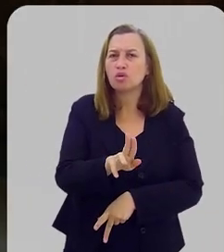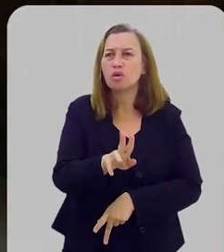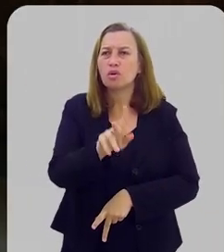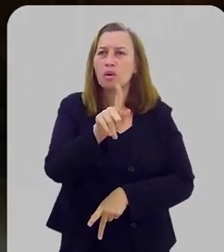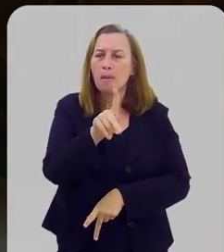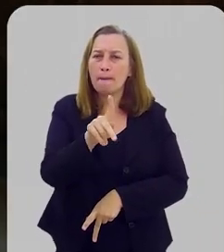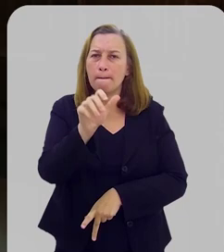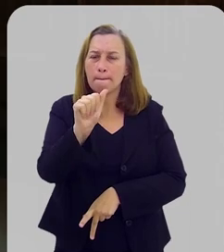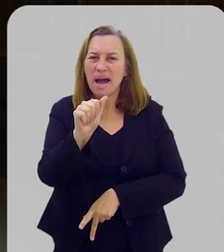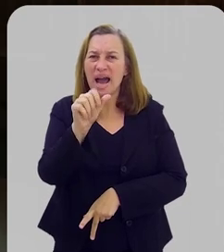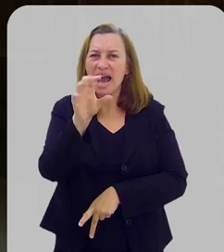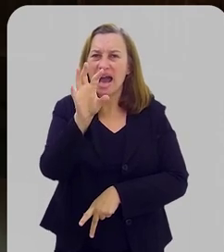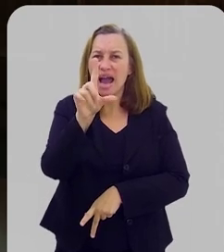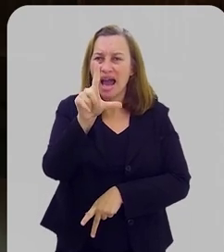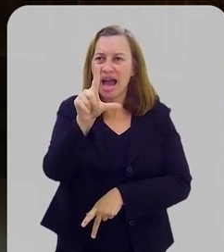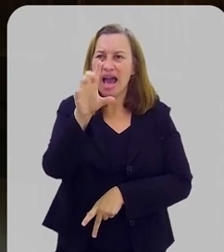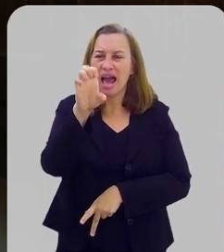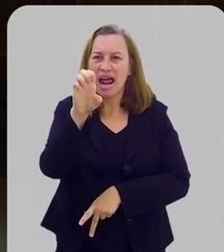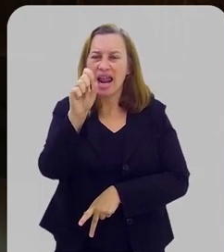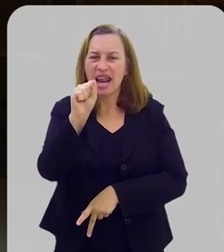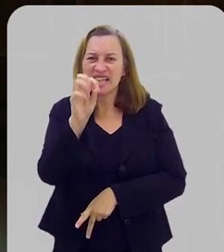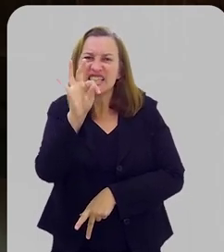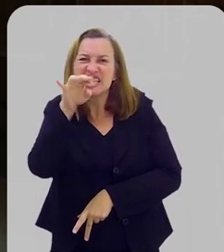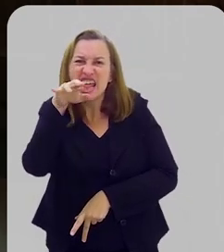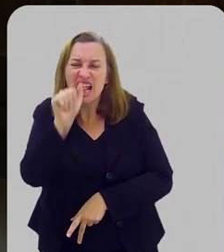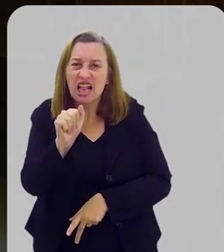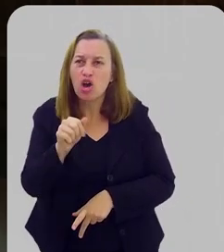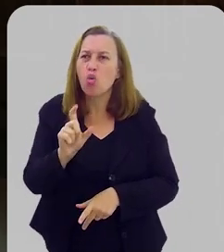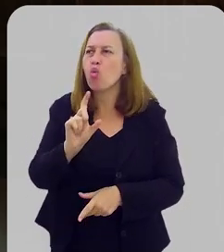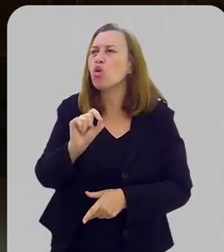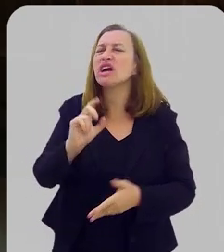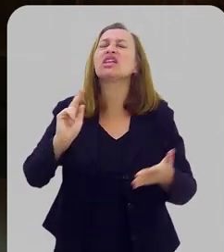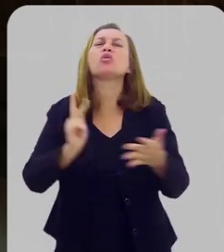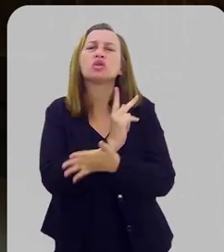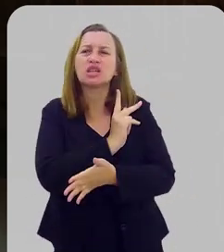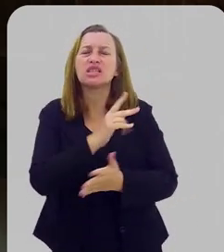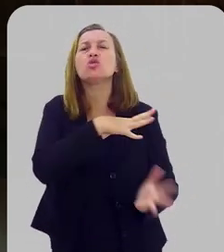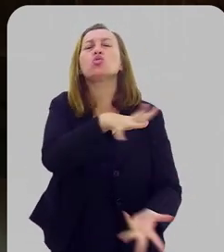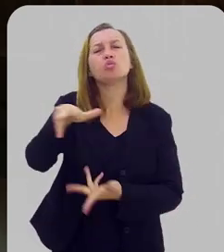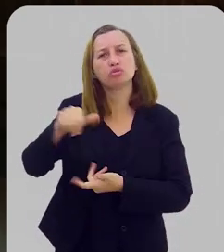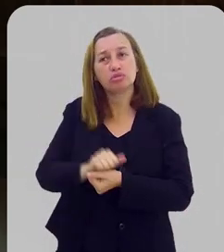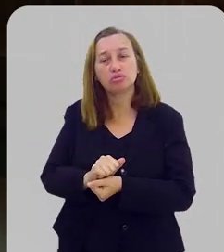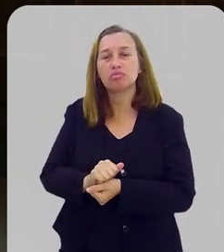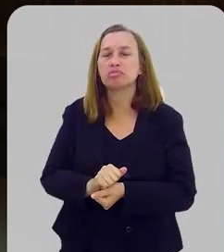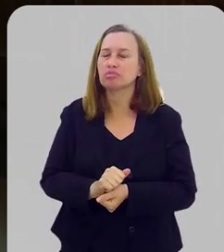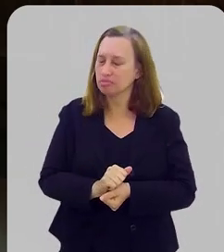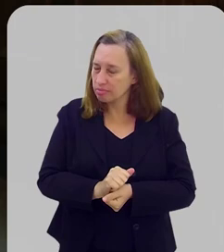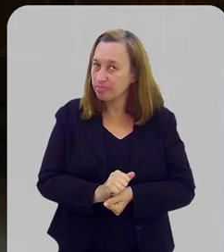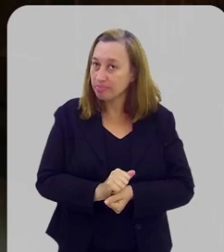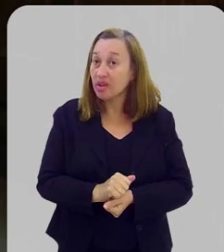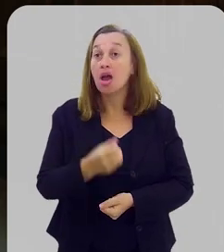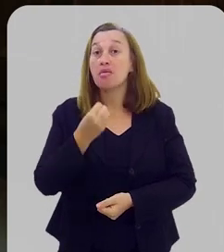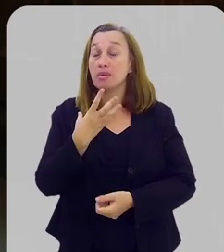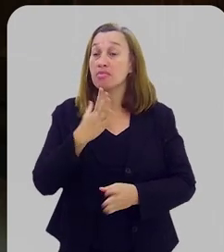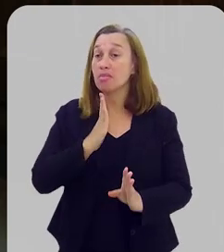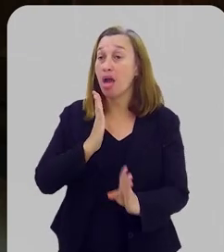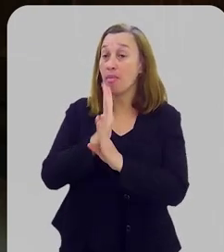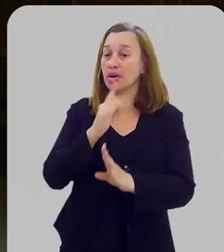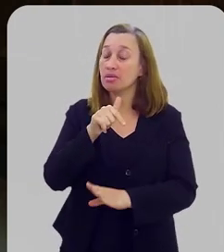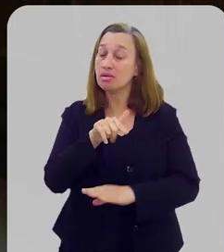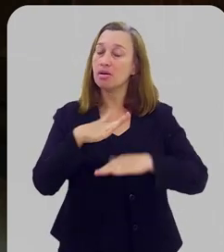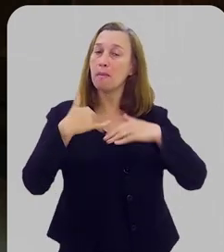chamado palestine o povo da Palestina E aí a gente se pergunta o que está acontecendo no